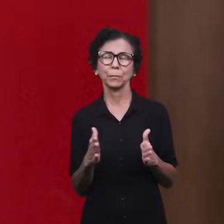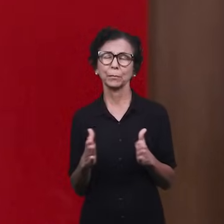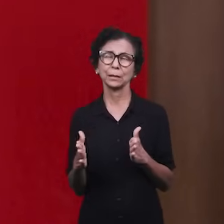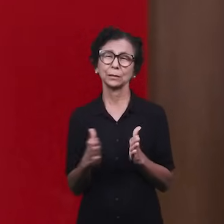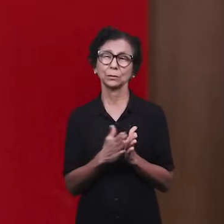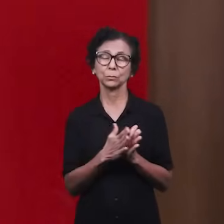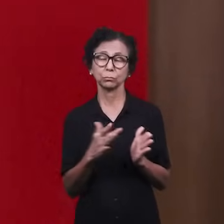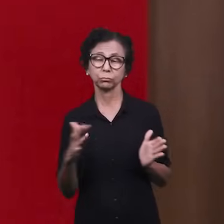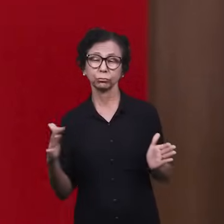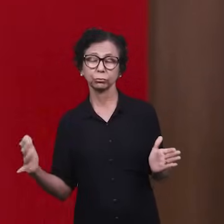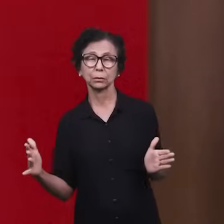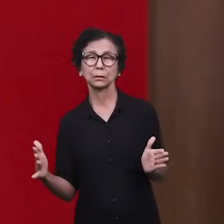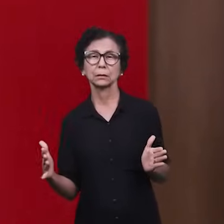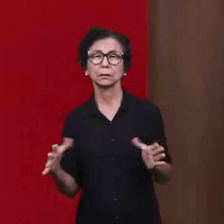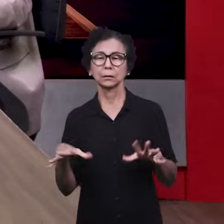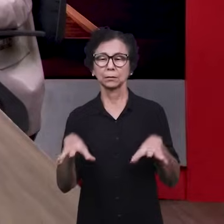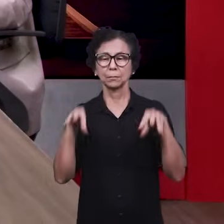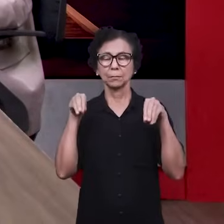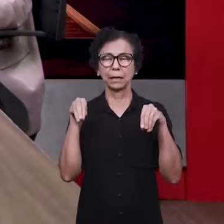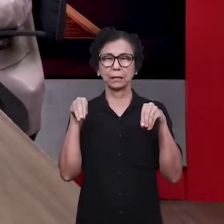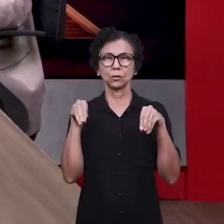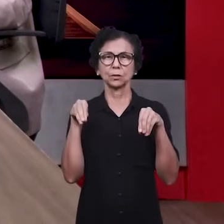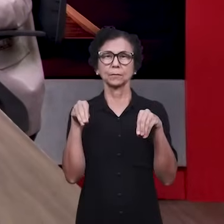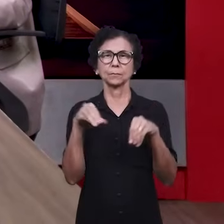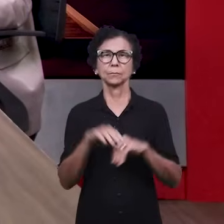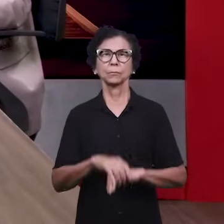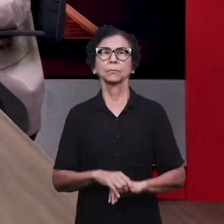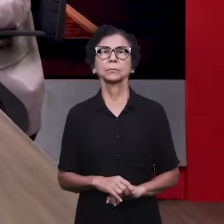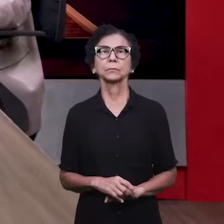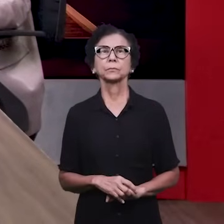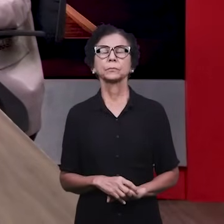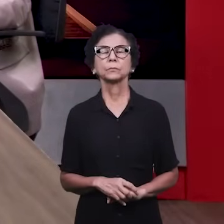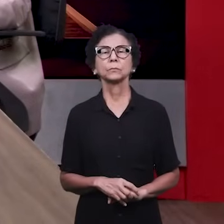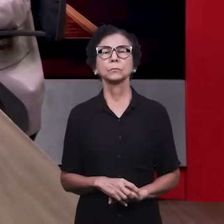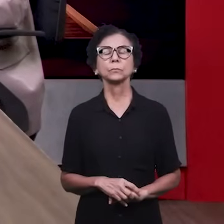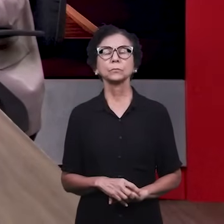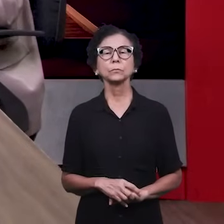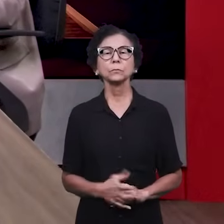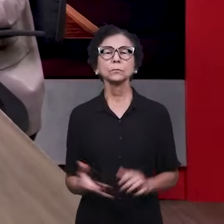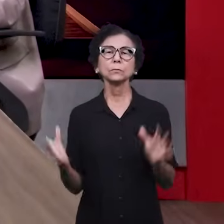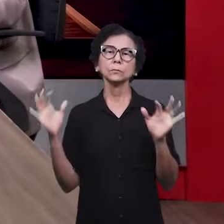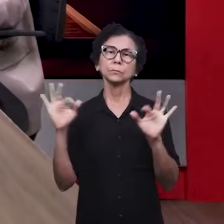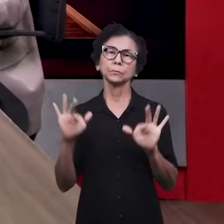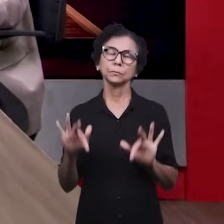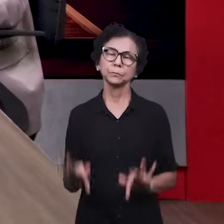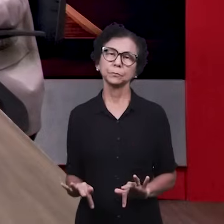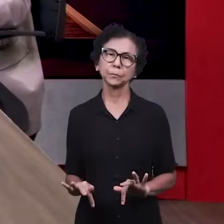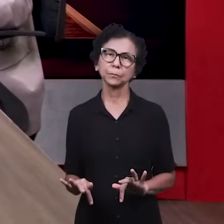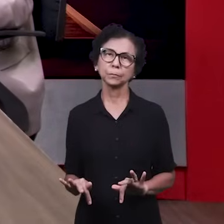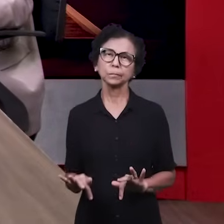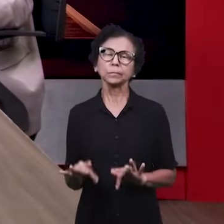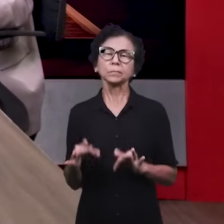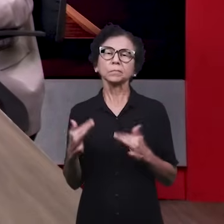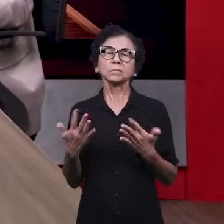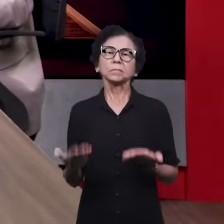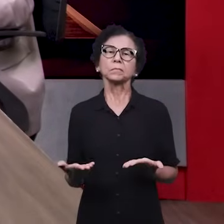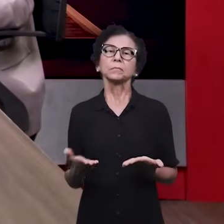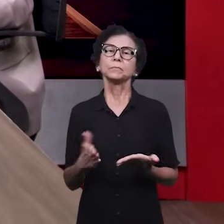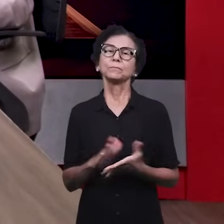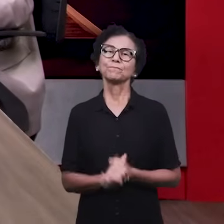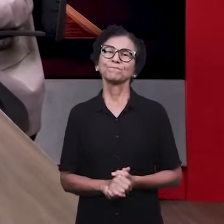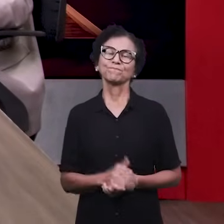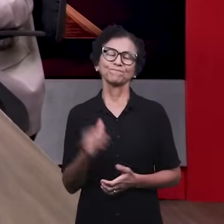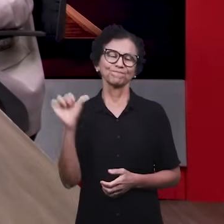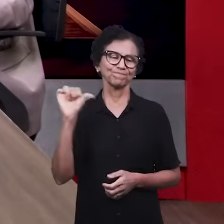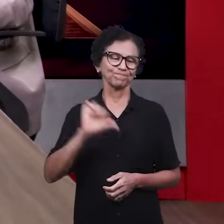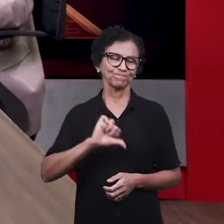durante todo esse tempo da Idade Média. E a gente chega ao final da Idade Média com esse